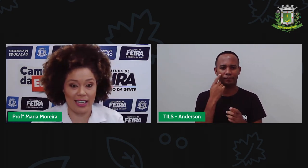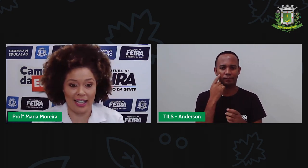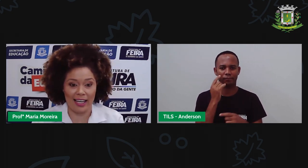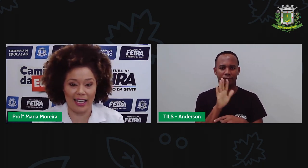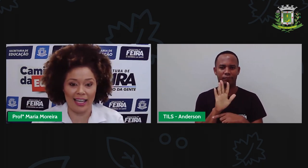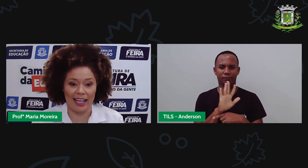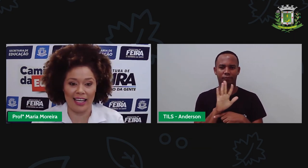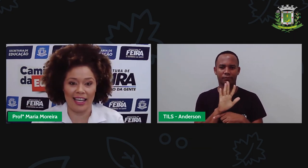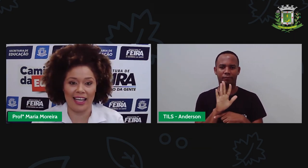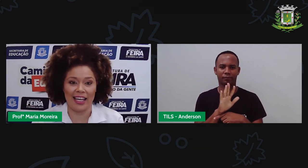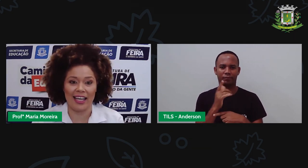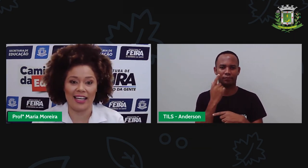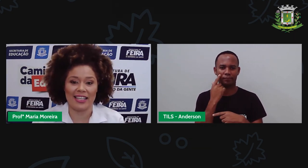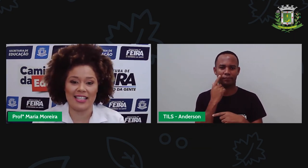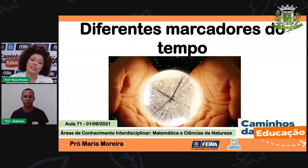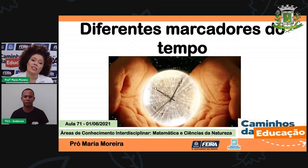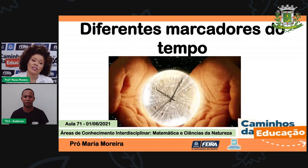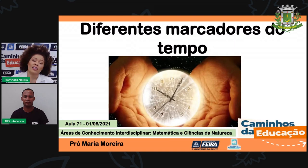pra você.